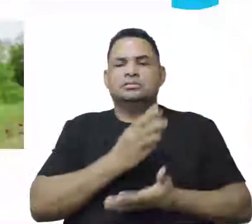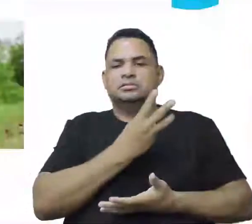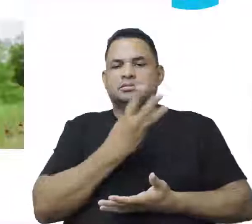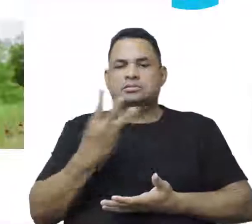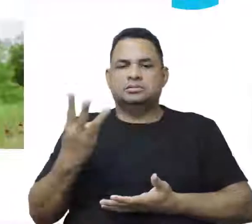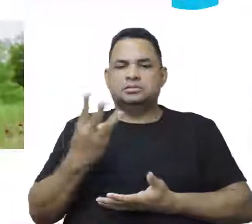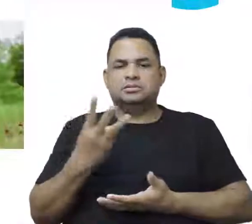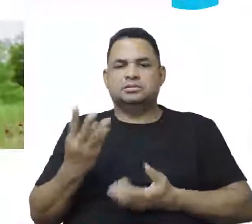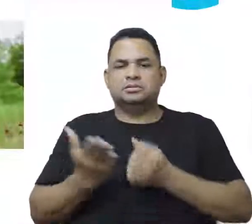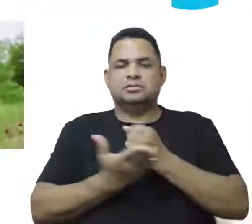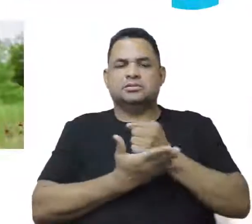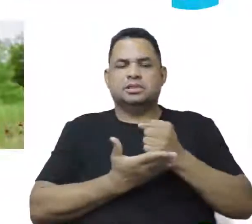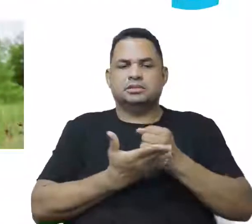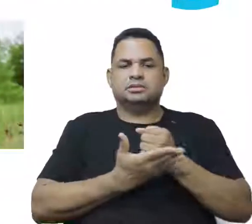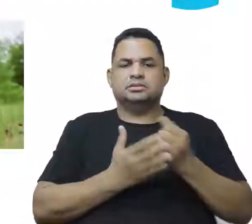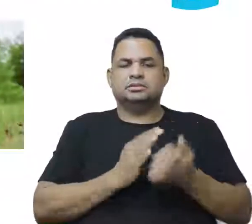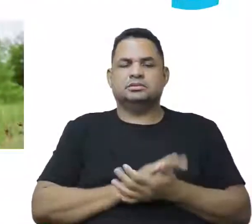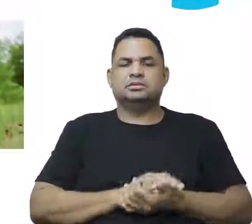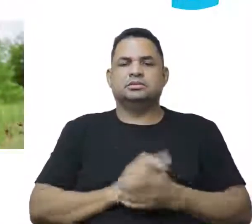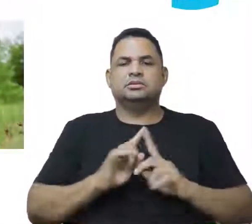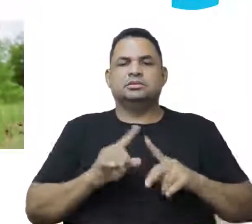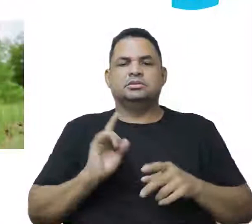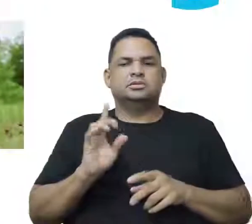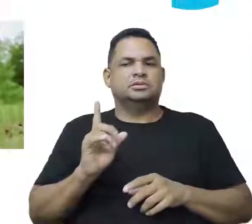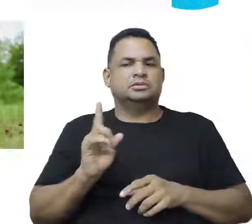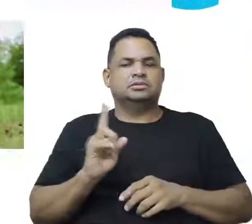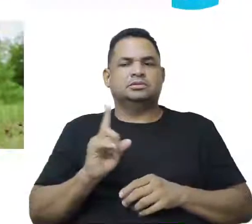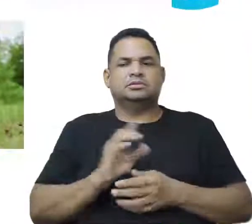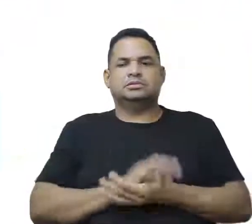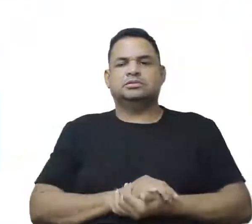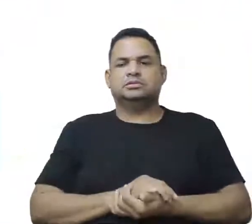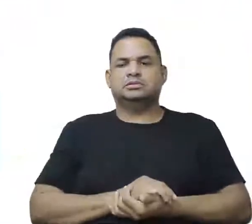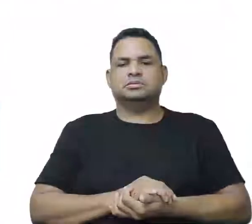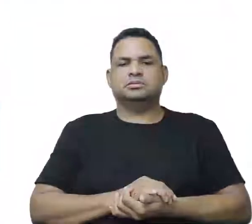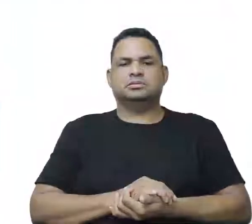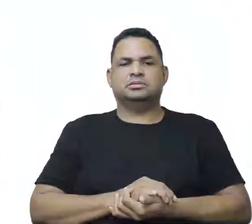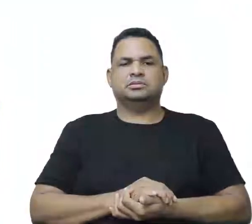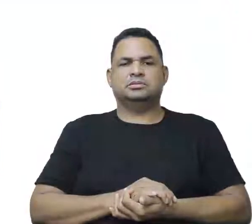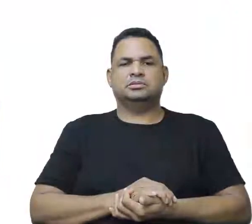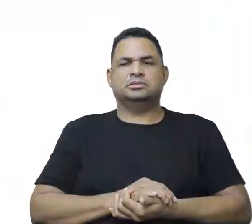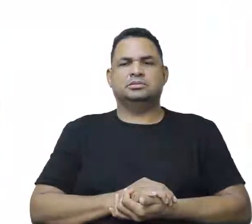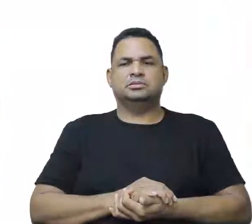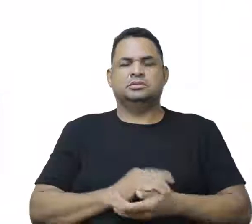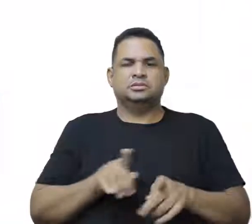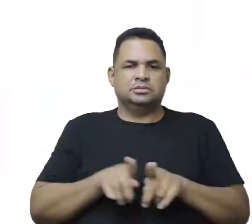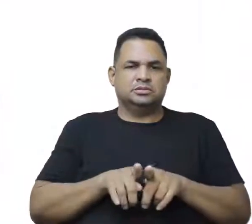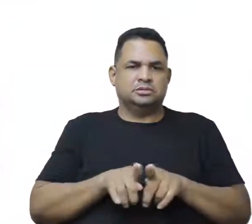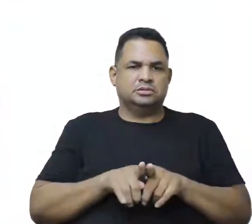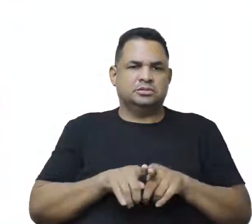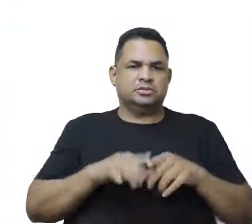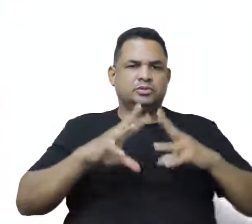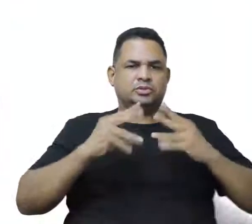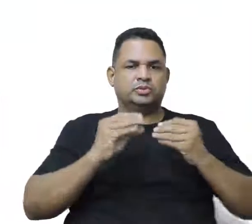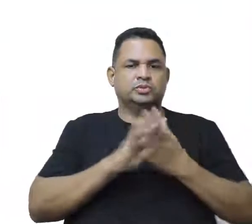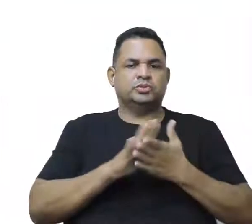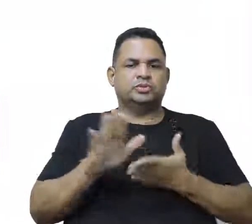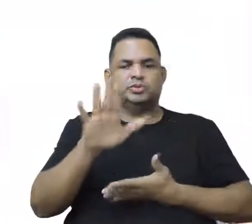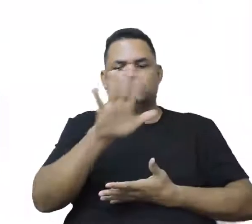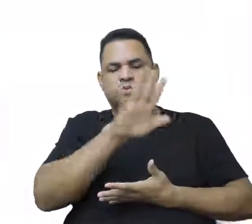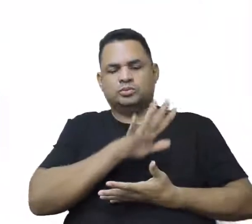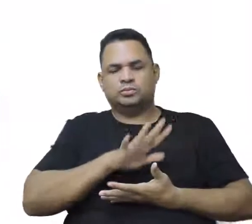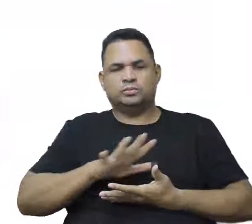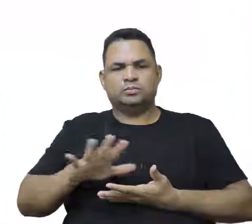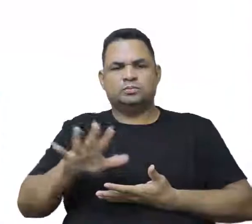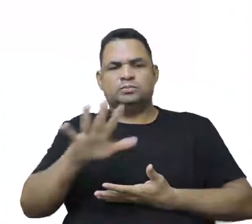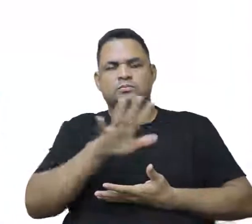3 pilares aqui. Mas é só isso? Não, não é só isso. Ela também considera todo um